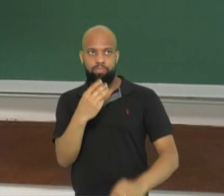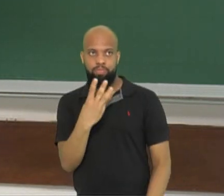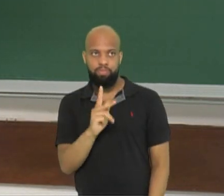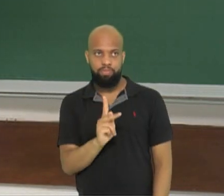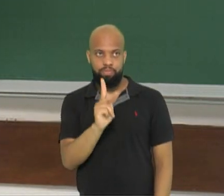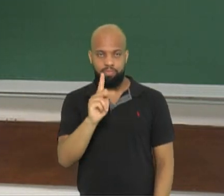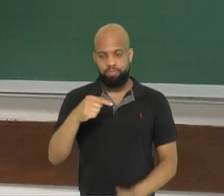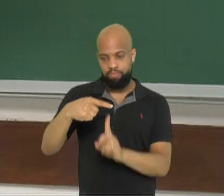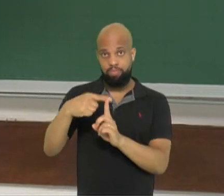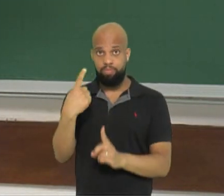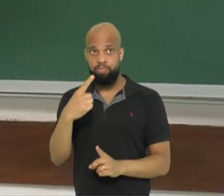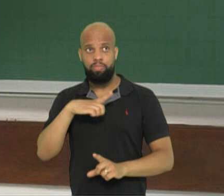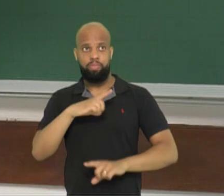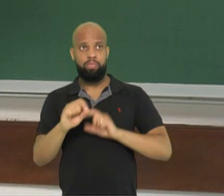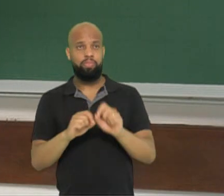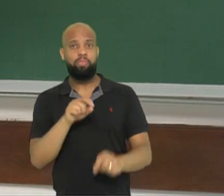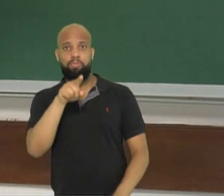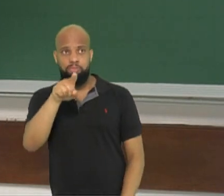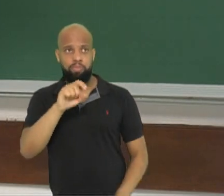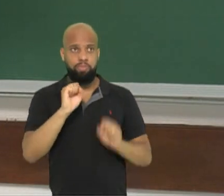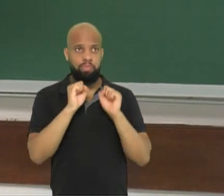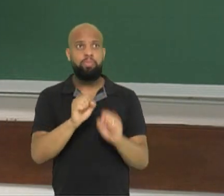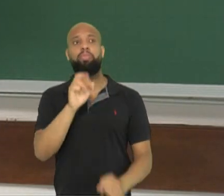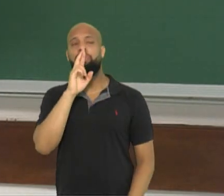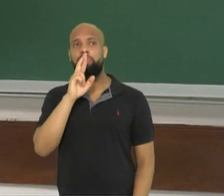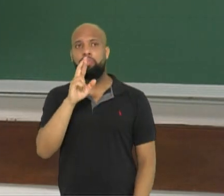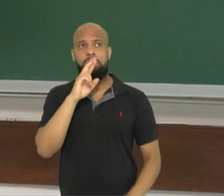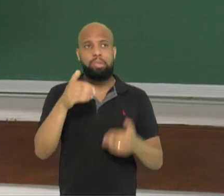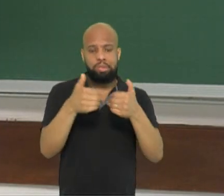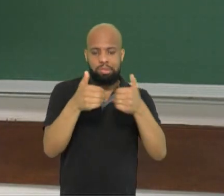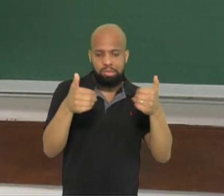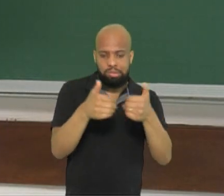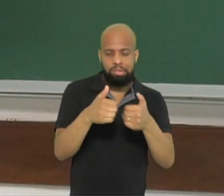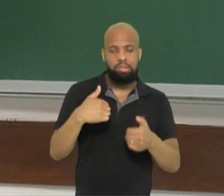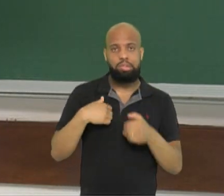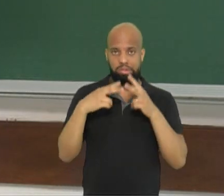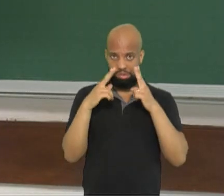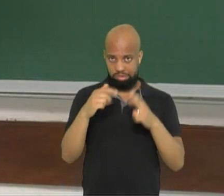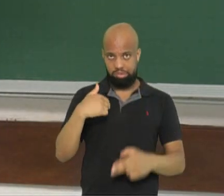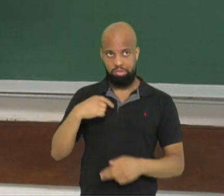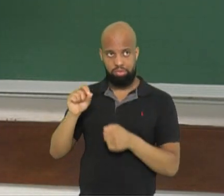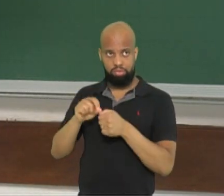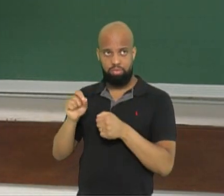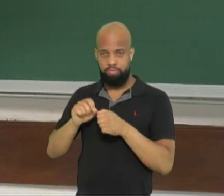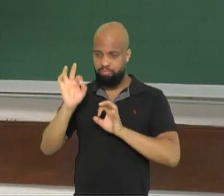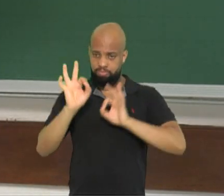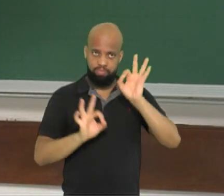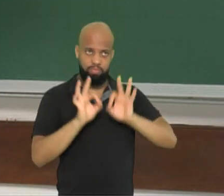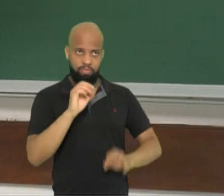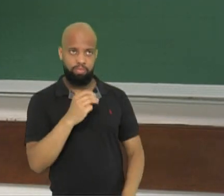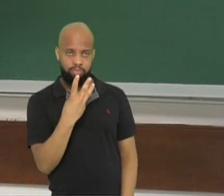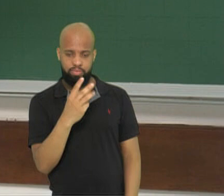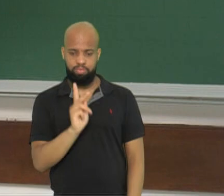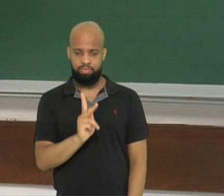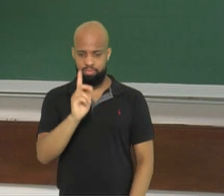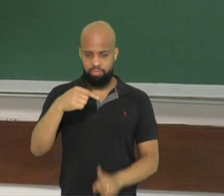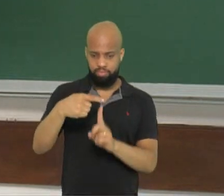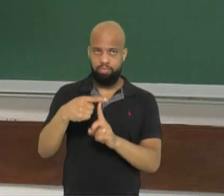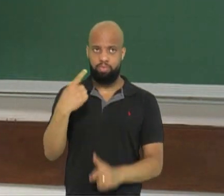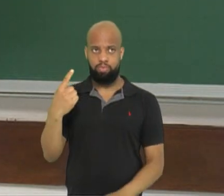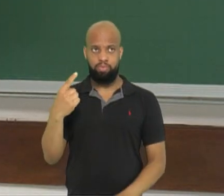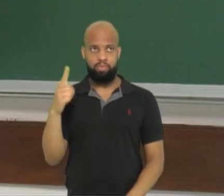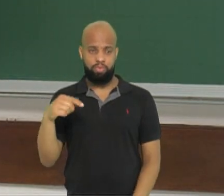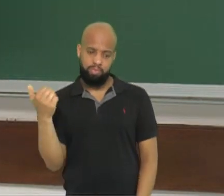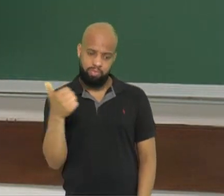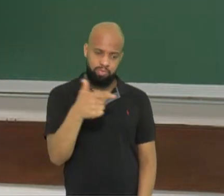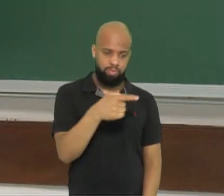simultânea, tá? Que o aluno pode resolver separando, como a prof fez aqui, né? Eu separei 3K mais 1 maior que